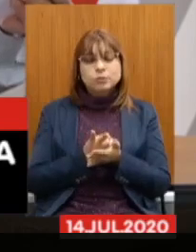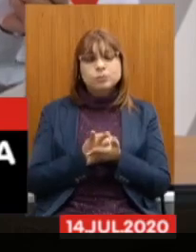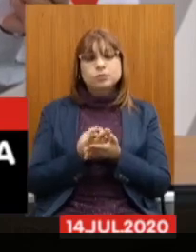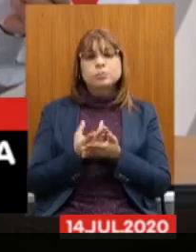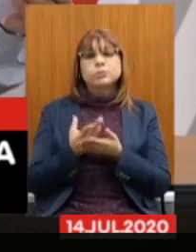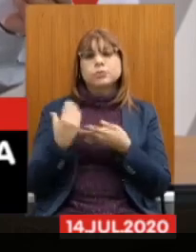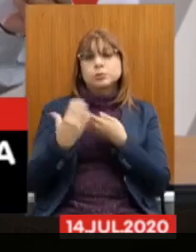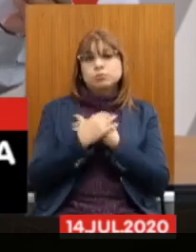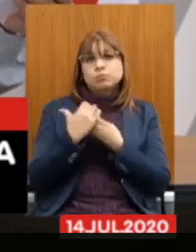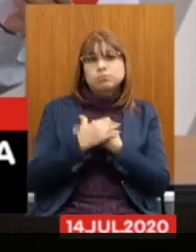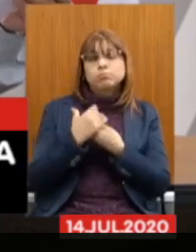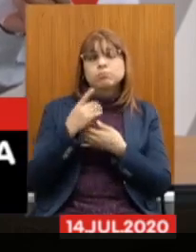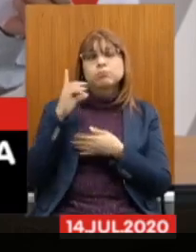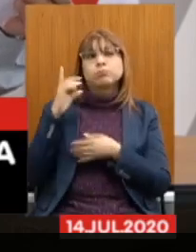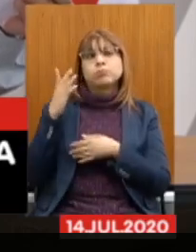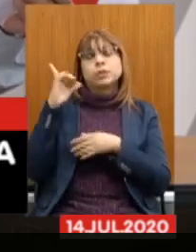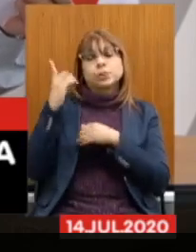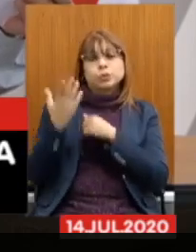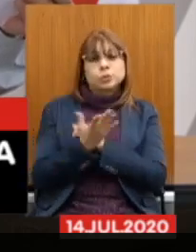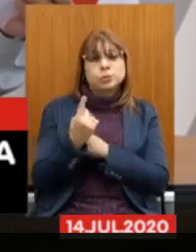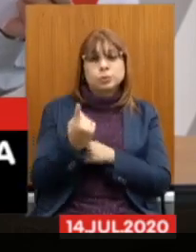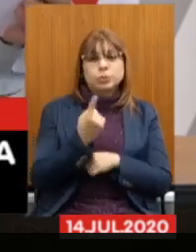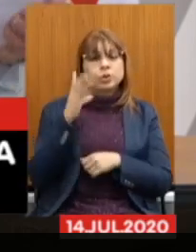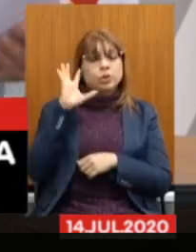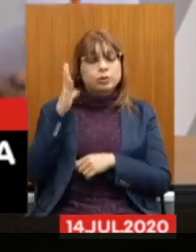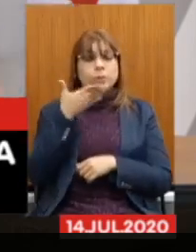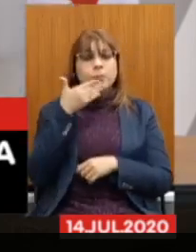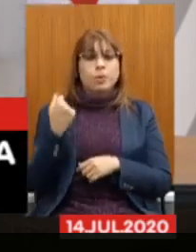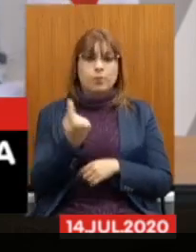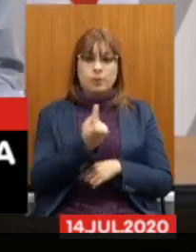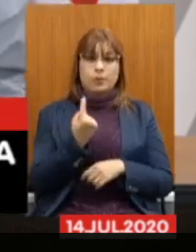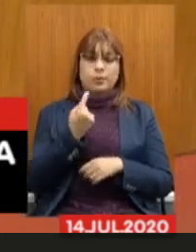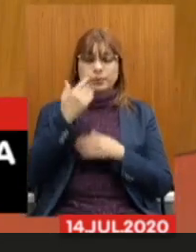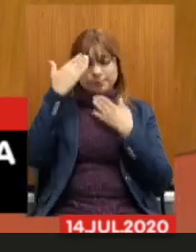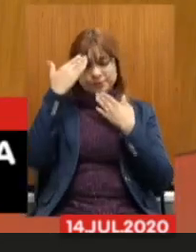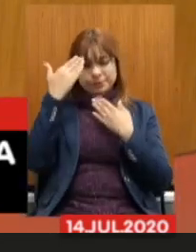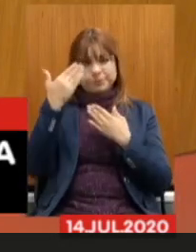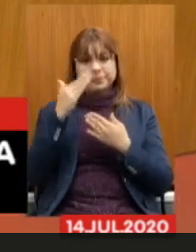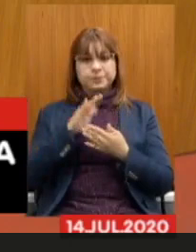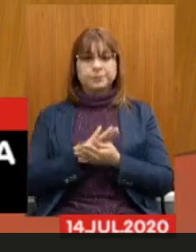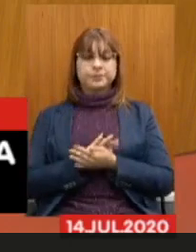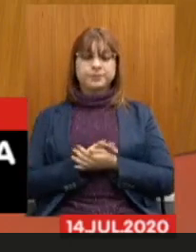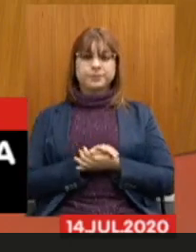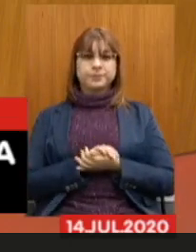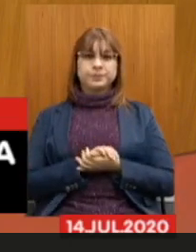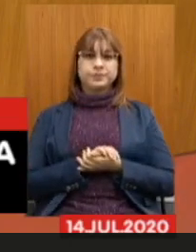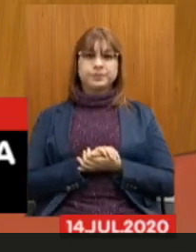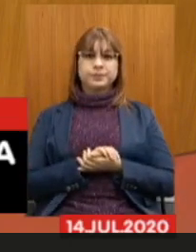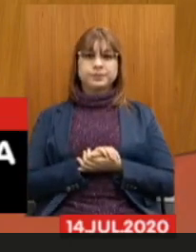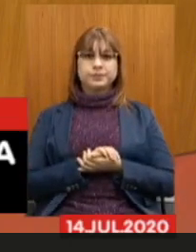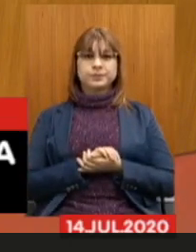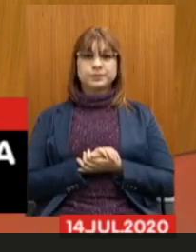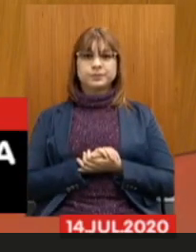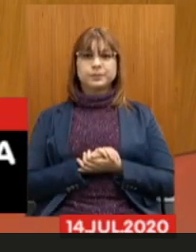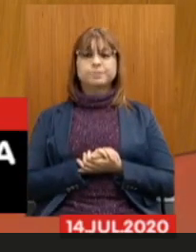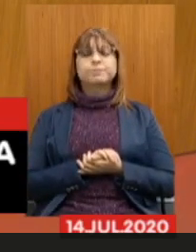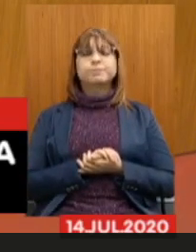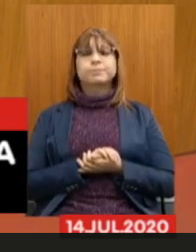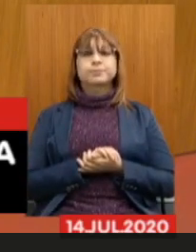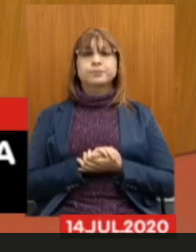com a ajuda de Deus, para a melhor solução para todos. Muito obrigado. Obrigado.